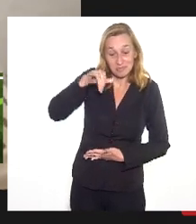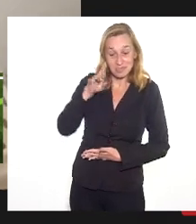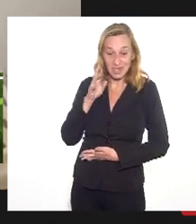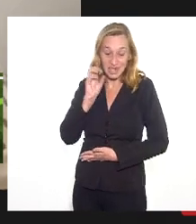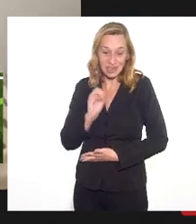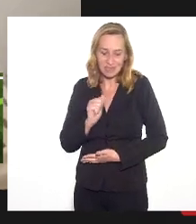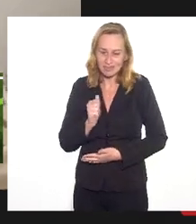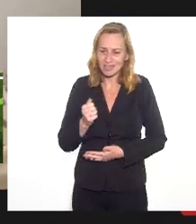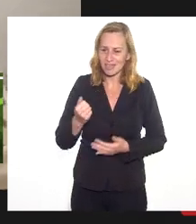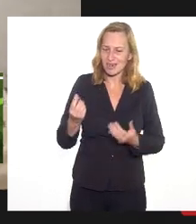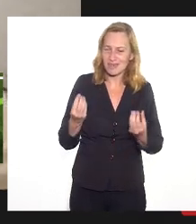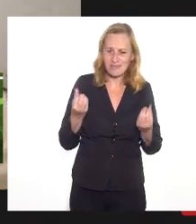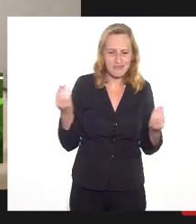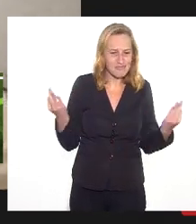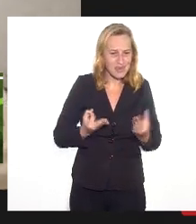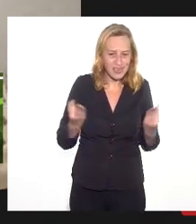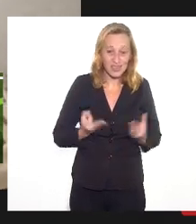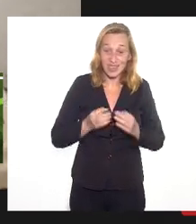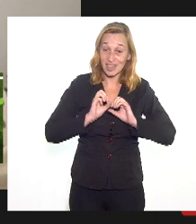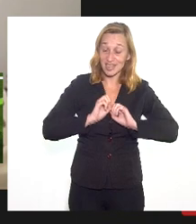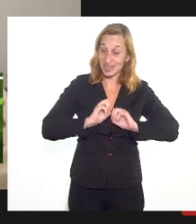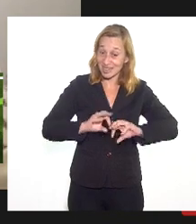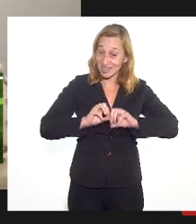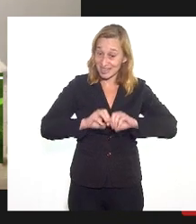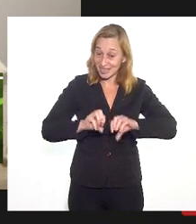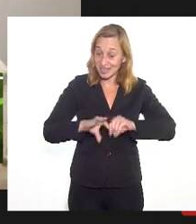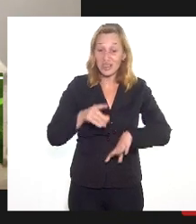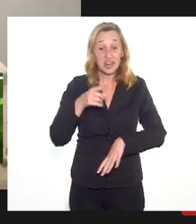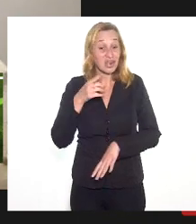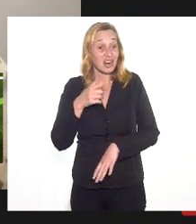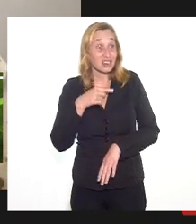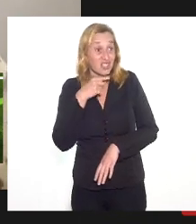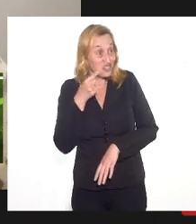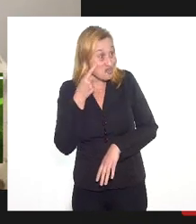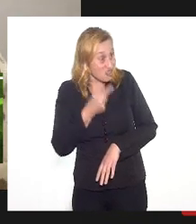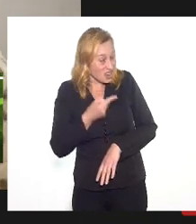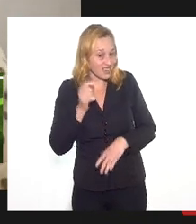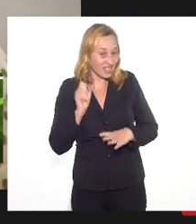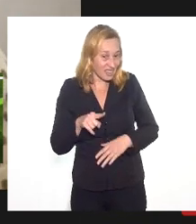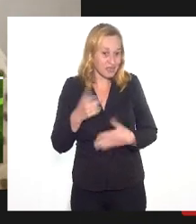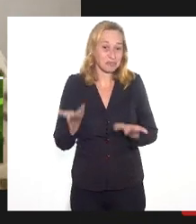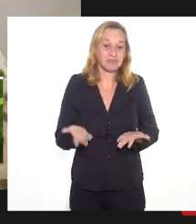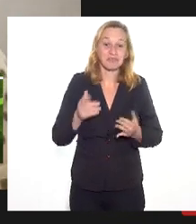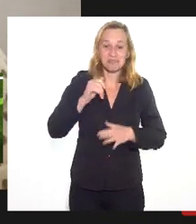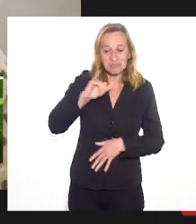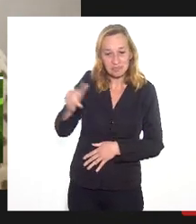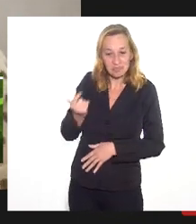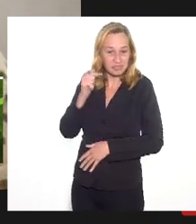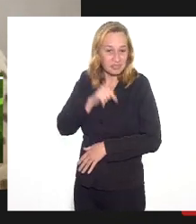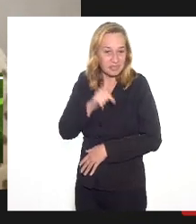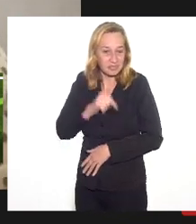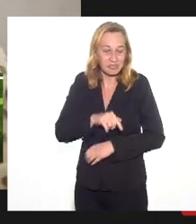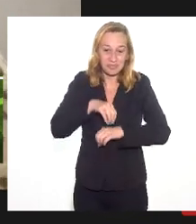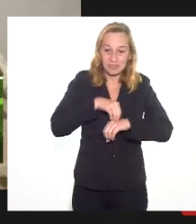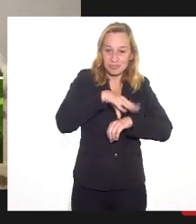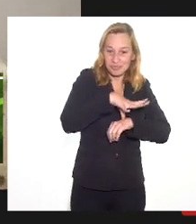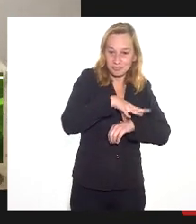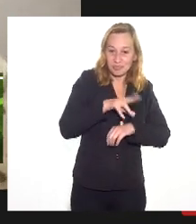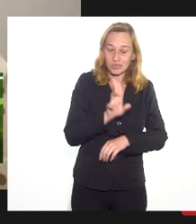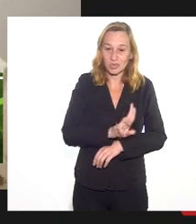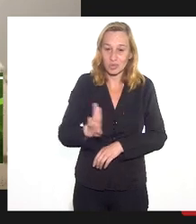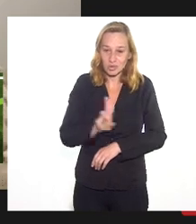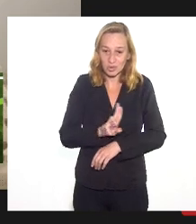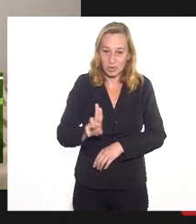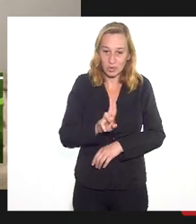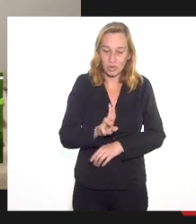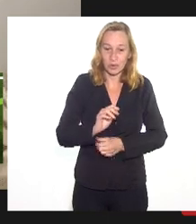grande educadora e, sem dúvida nenhuma, a gente vê nisso. E aproveitando aqui para indicar o nome do filme, não